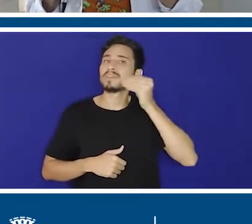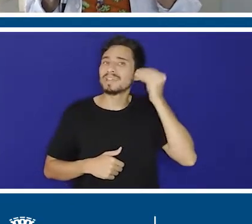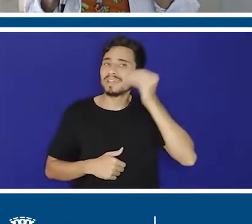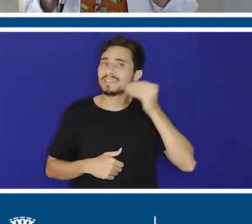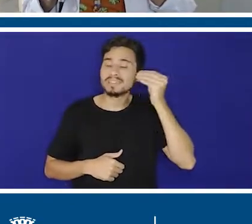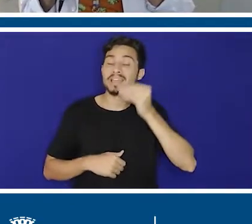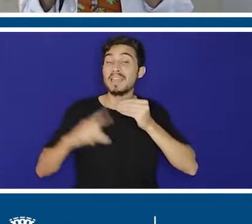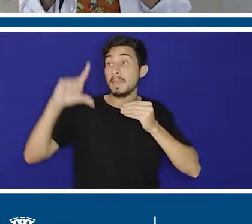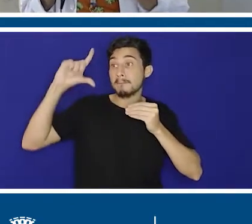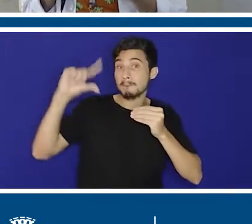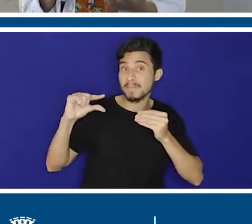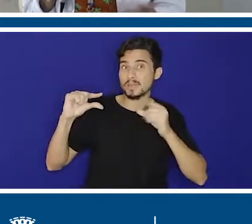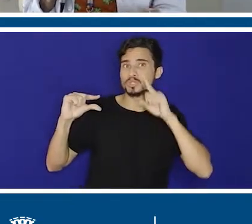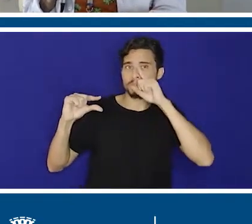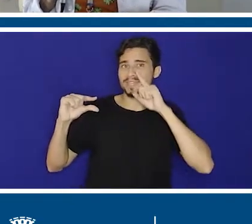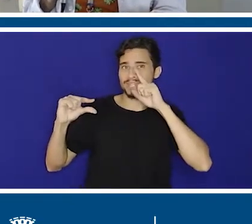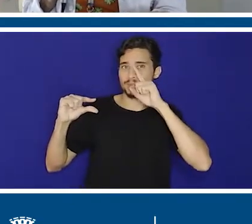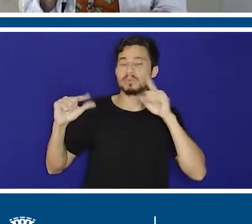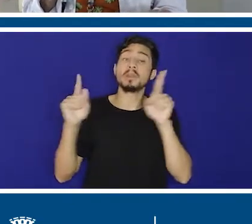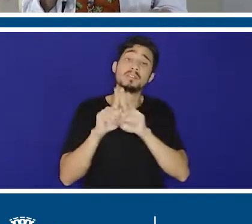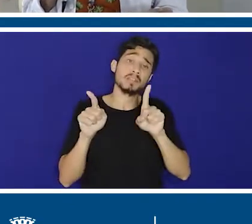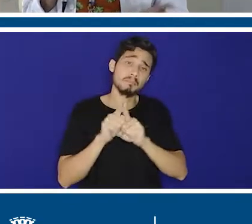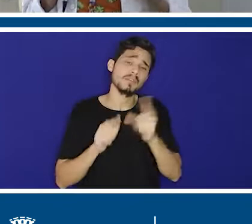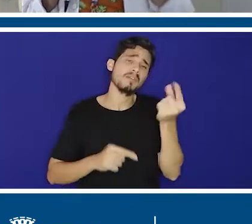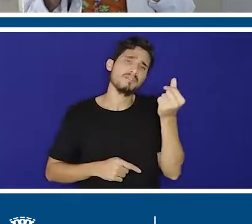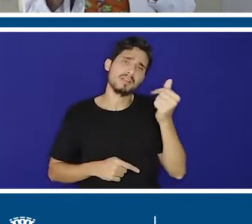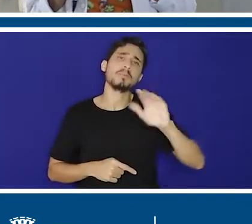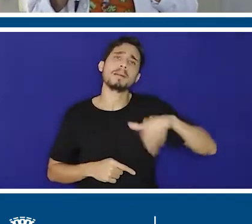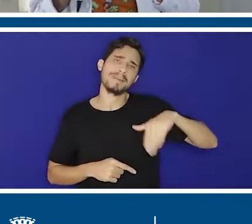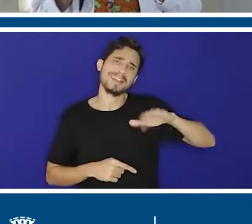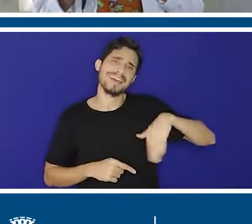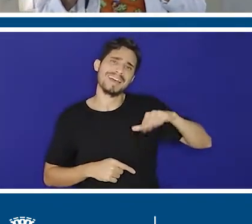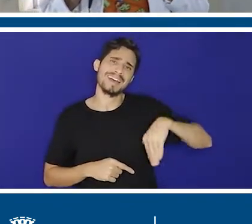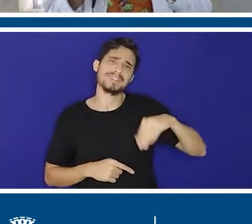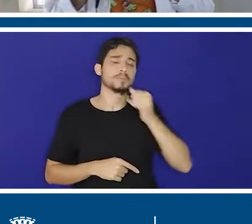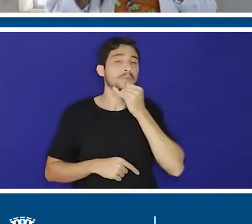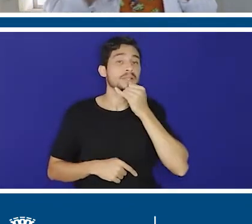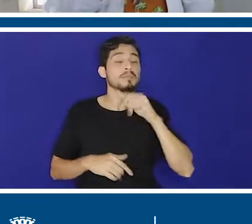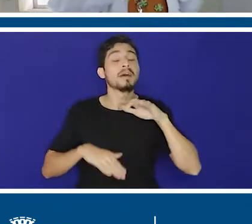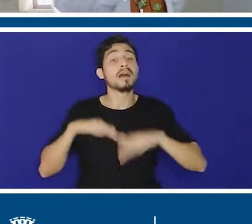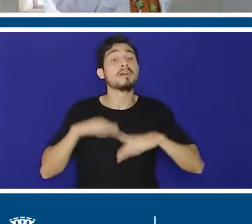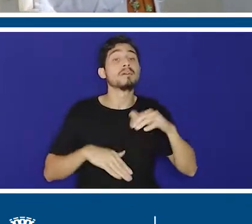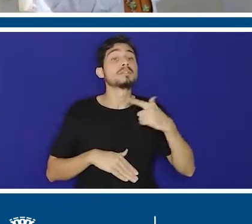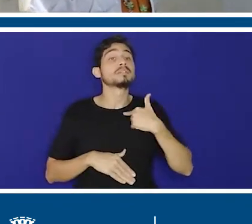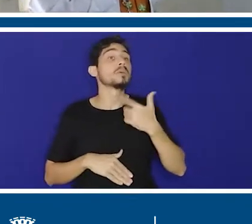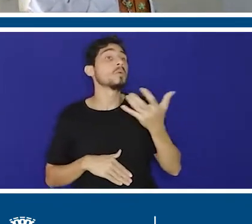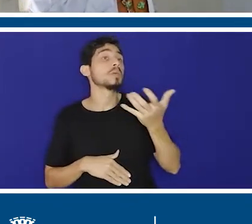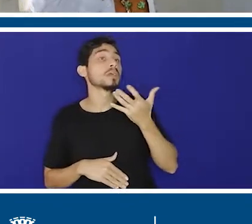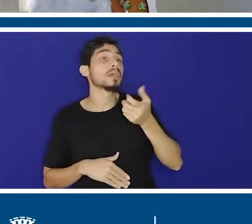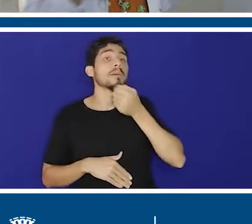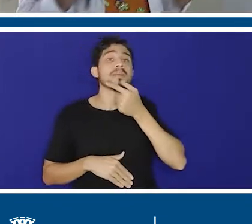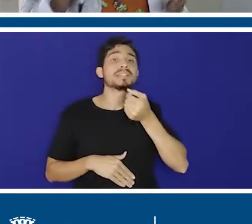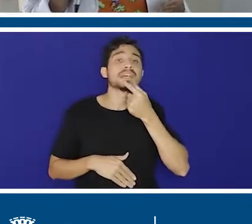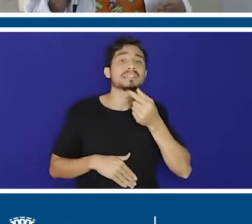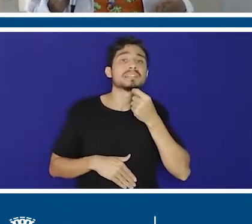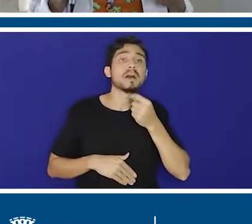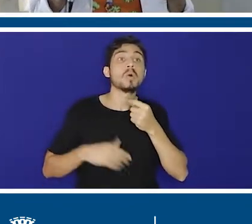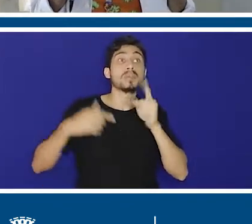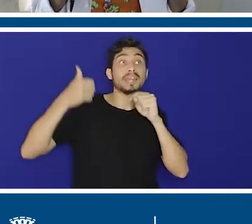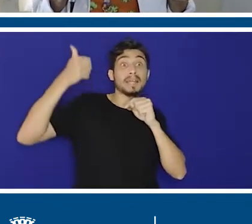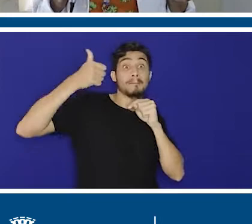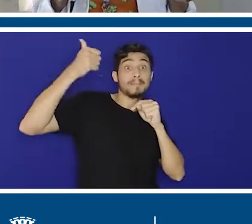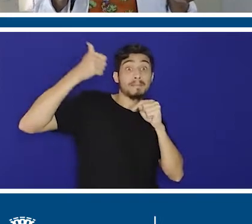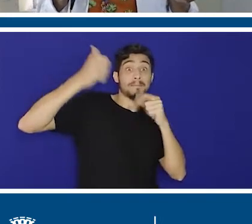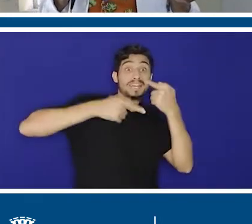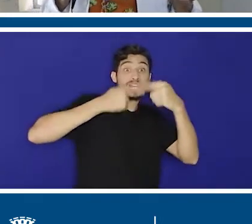e também é mais acessível. Não é? Porque às vezes eu posso ter uma medicação que seja lá da última geração, mas ele